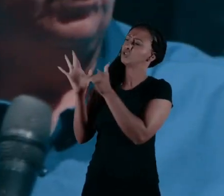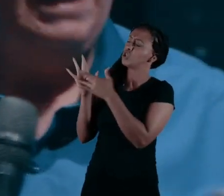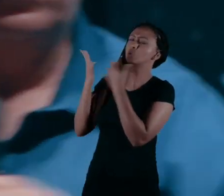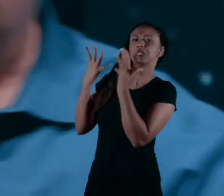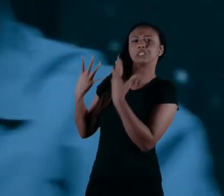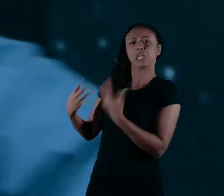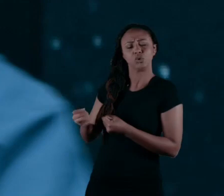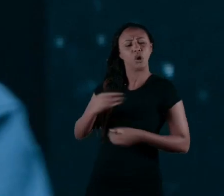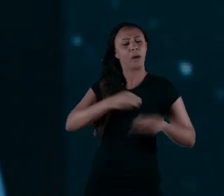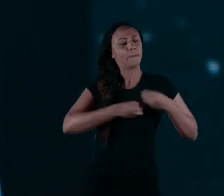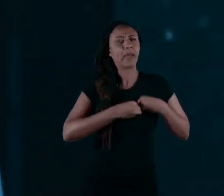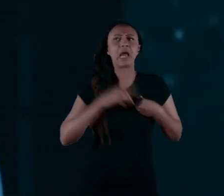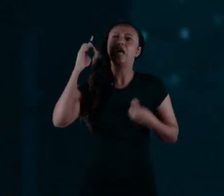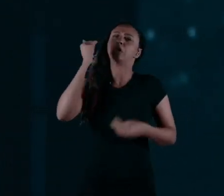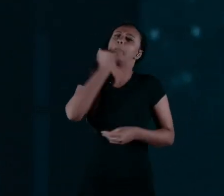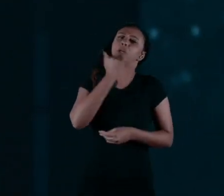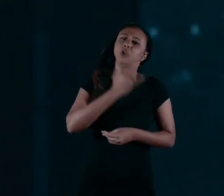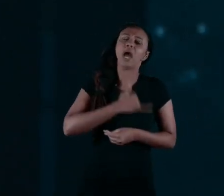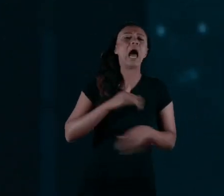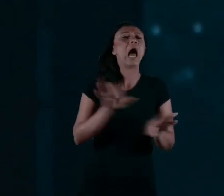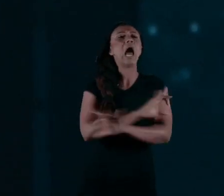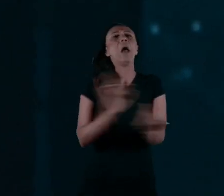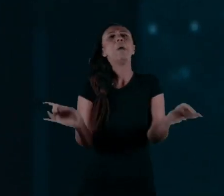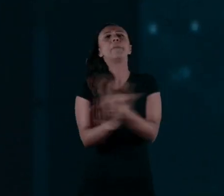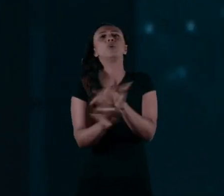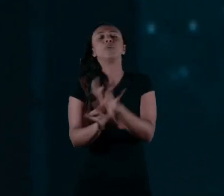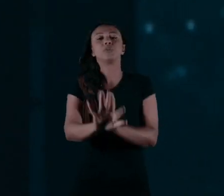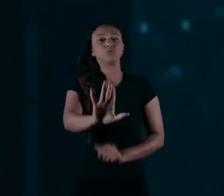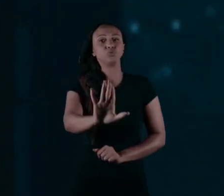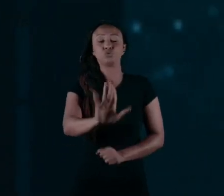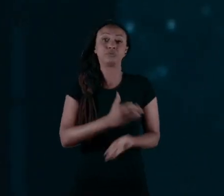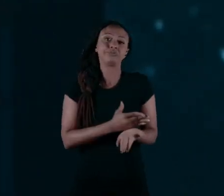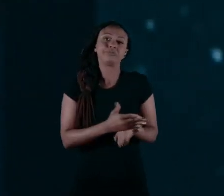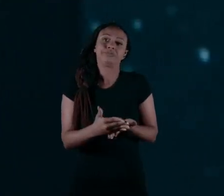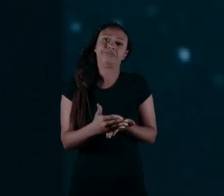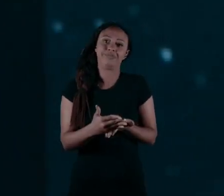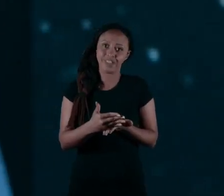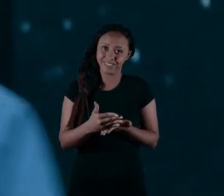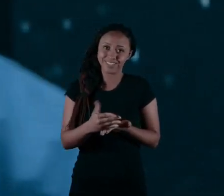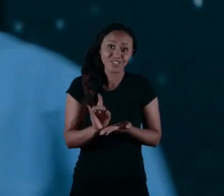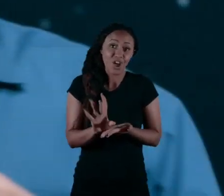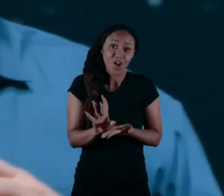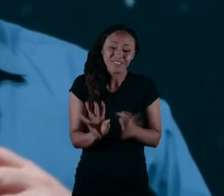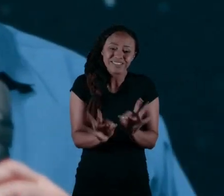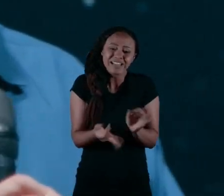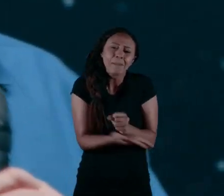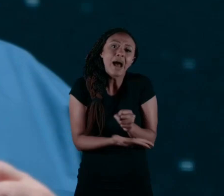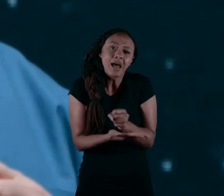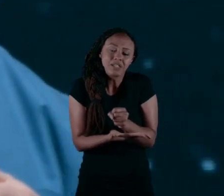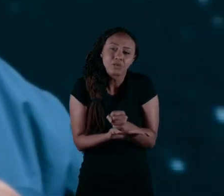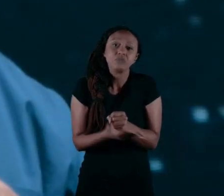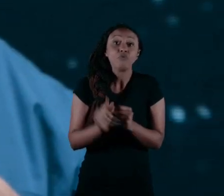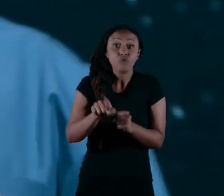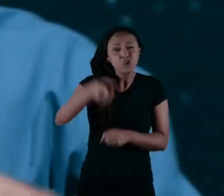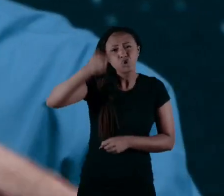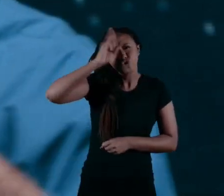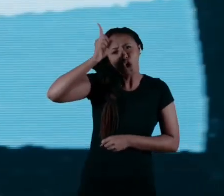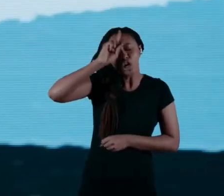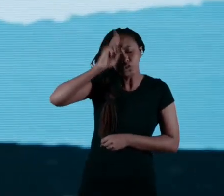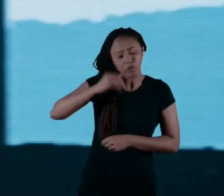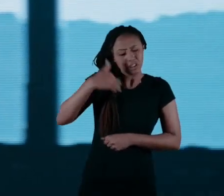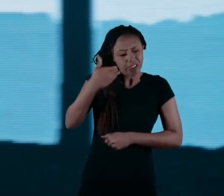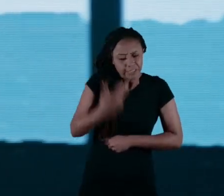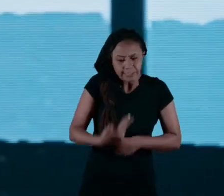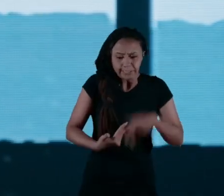foram perdoados, isso não é o fim, isso é só o começo. A partir daí, cada dia você deve lutar para que